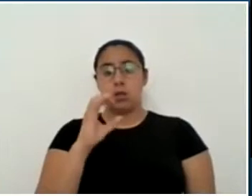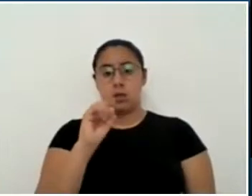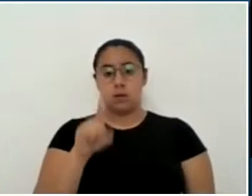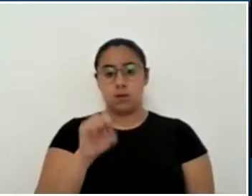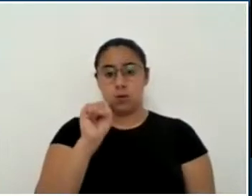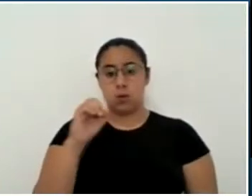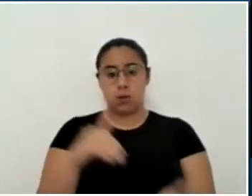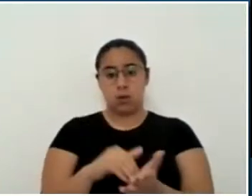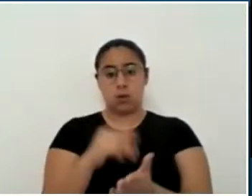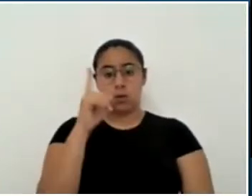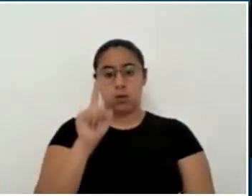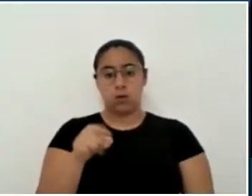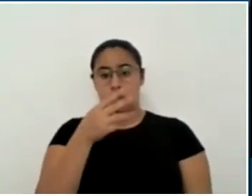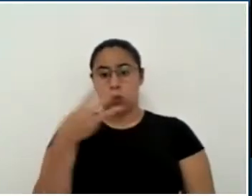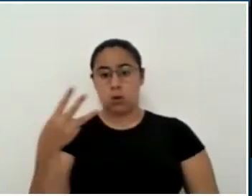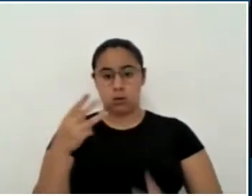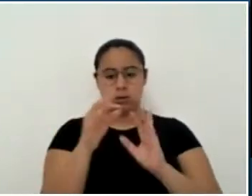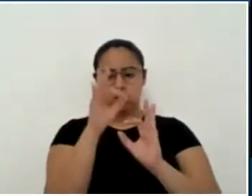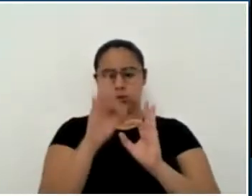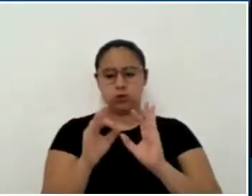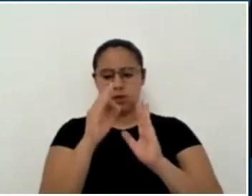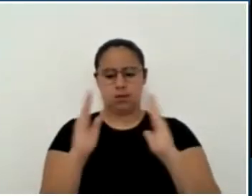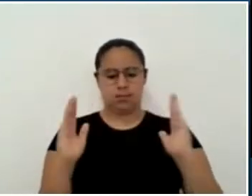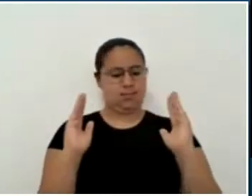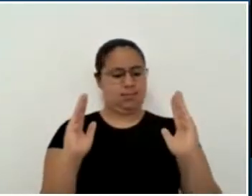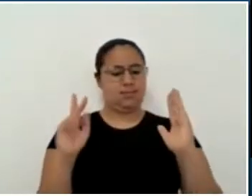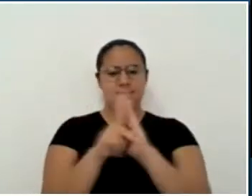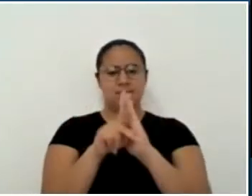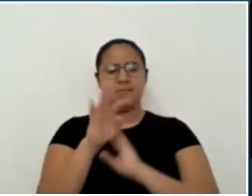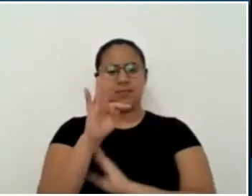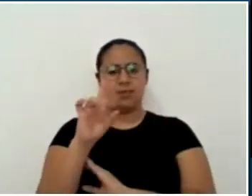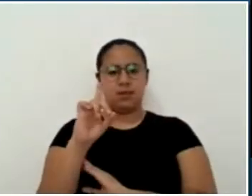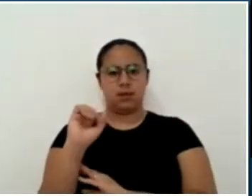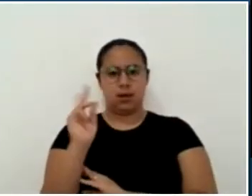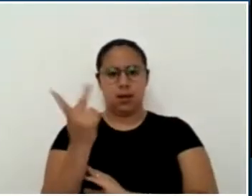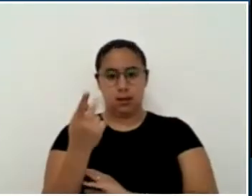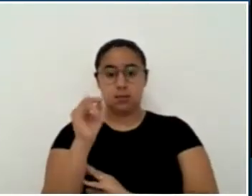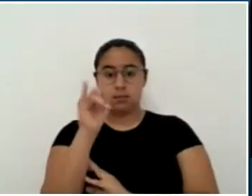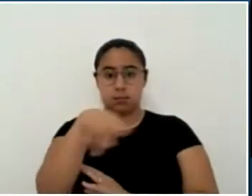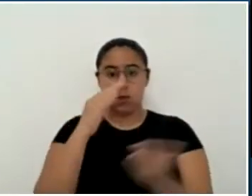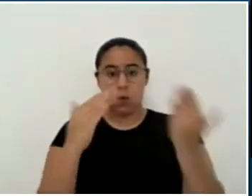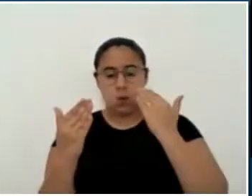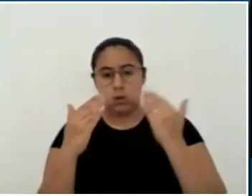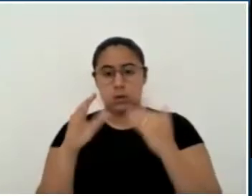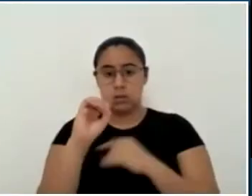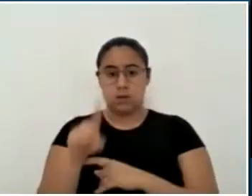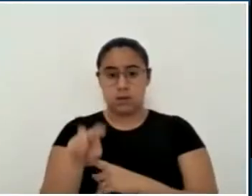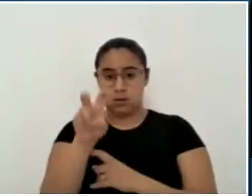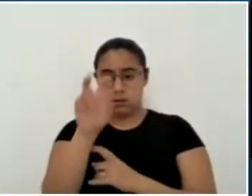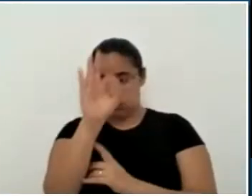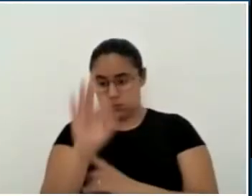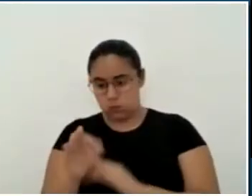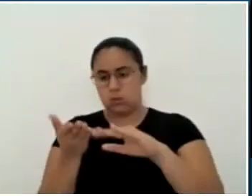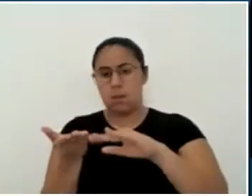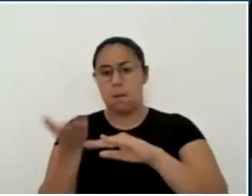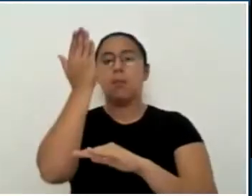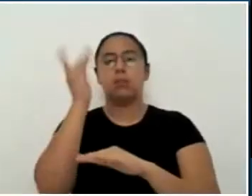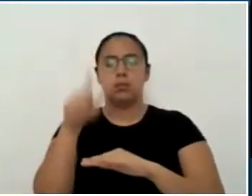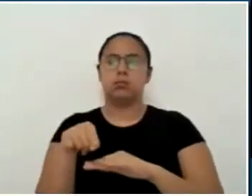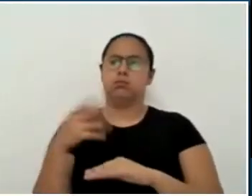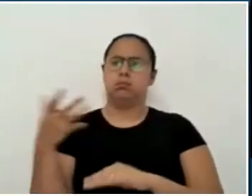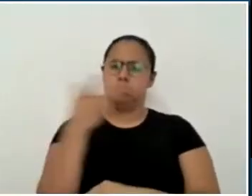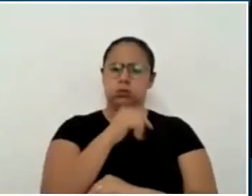é quanto que ele é melhor quando você compara com placebo. Mais que 0,5 já é um belíssimo tamanho de efeito. Quando é TEA e TDAH,